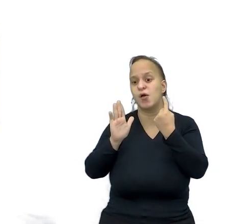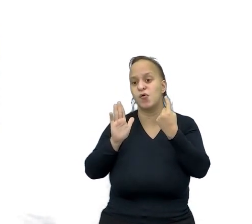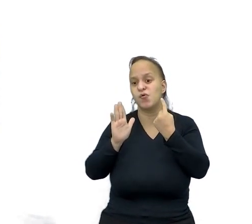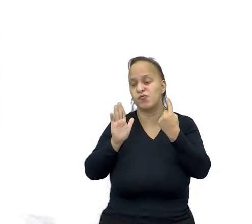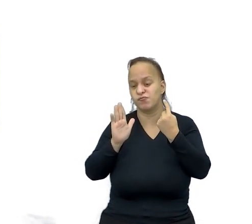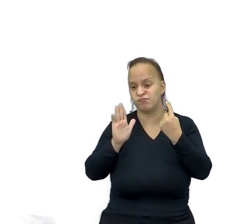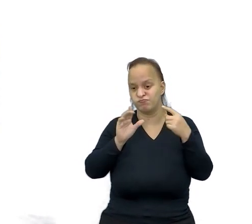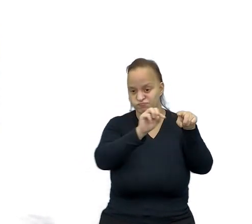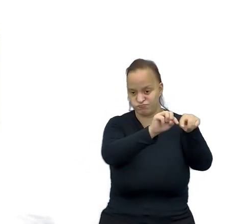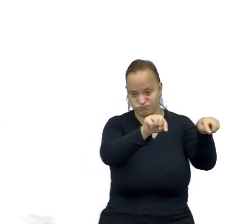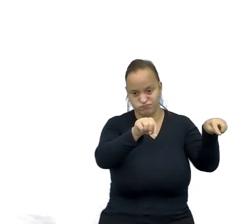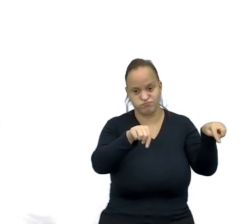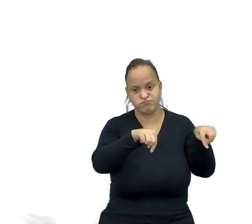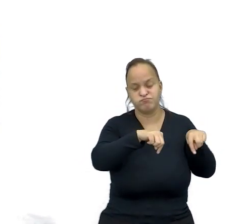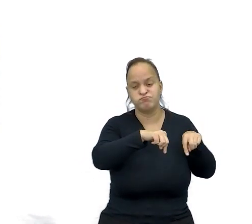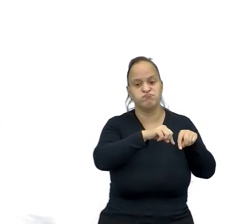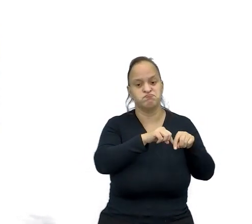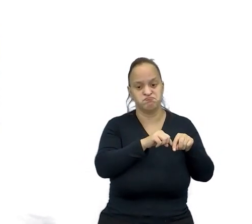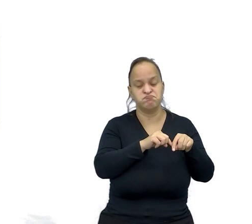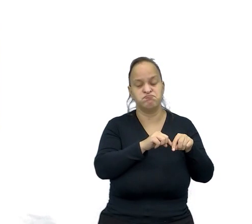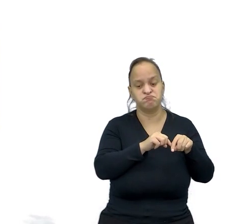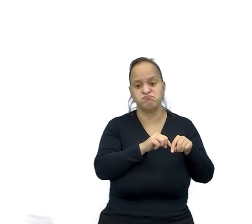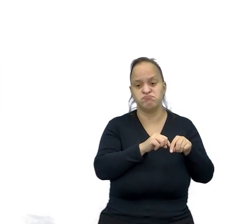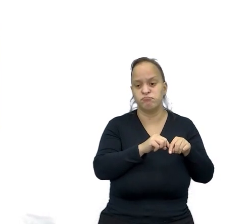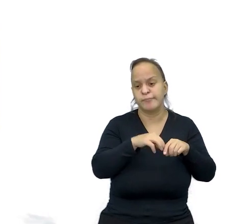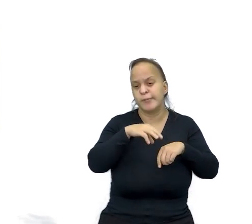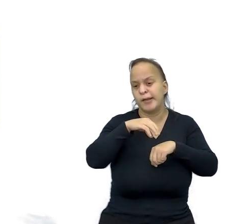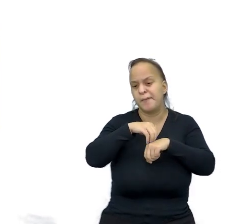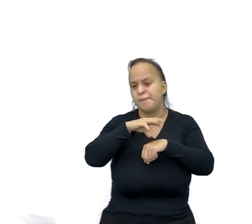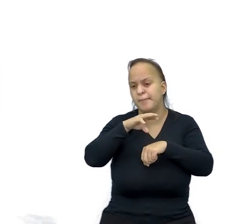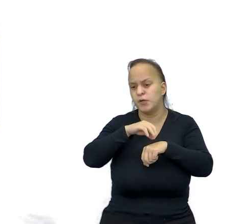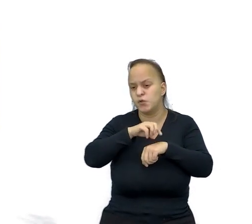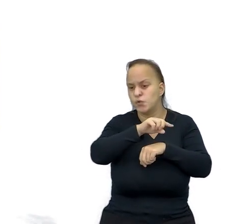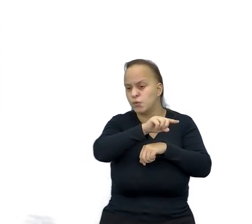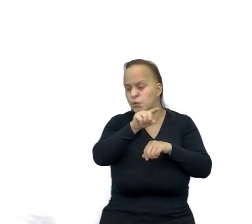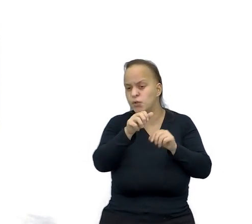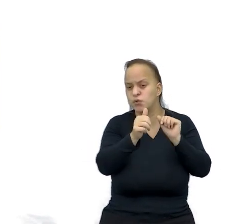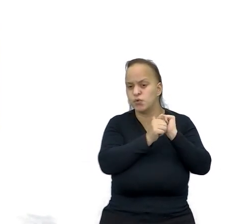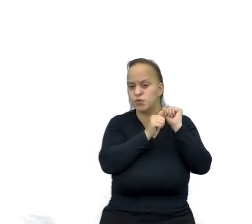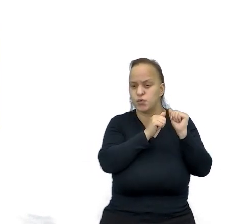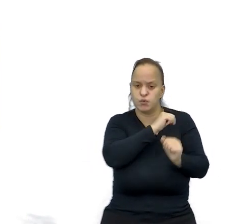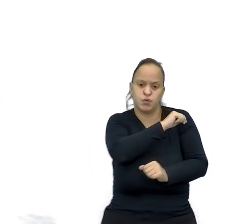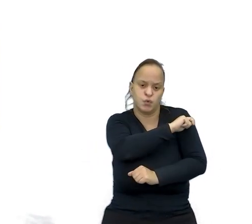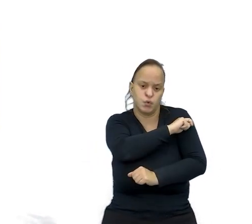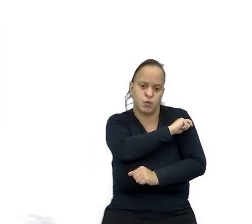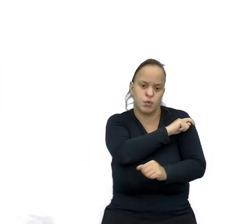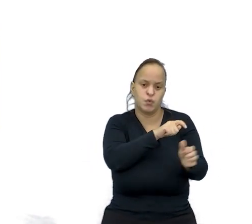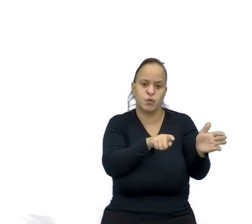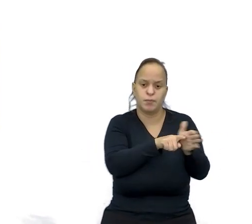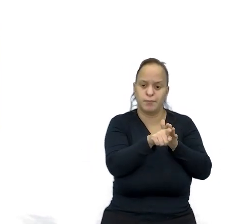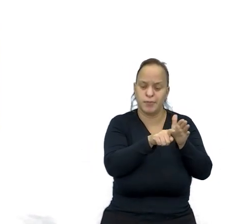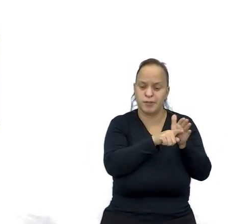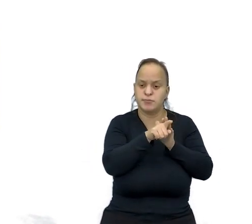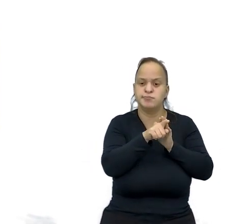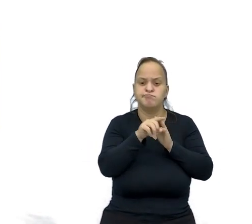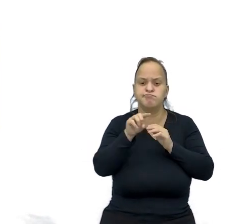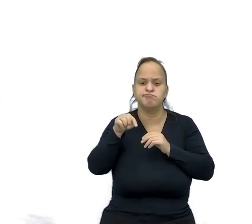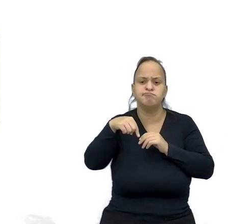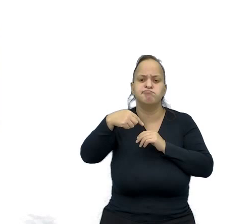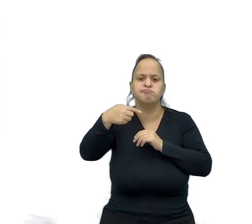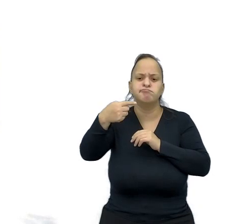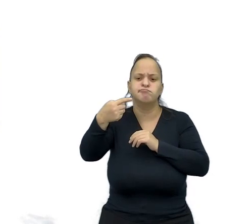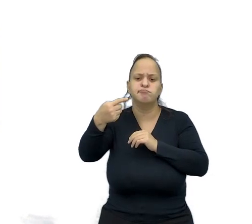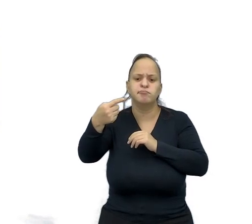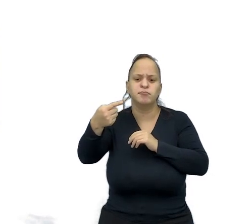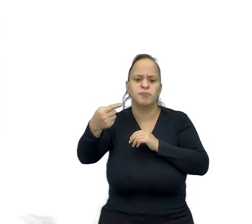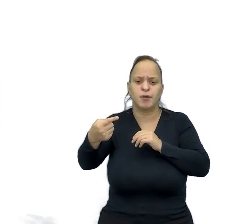turma? Então, aqui é uma proposta também de pesquisa junto com os alunos. E a gente tem o momento do depois,